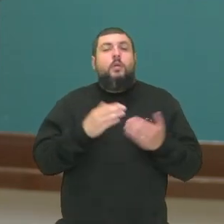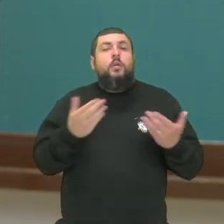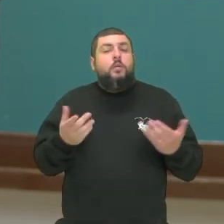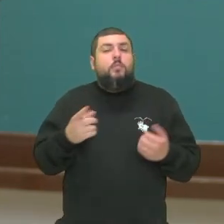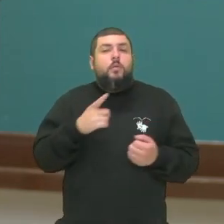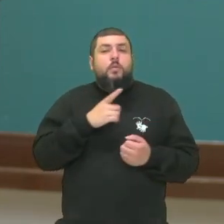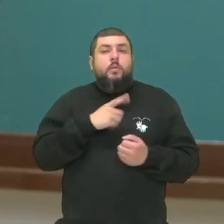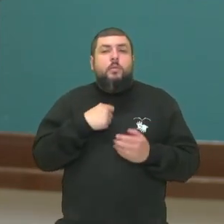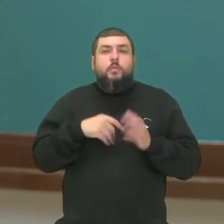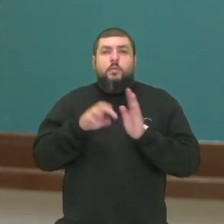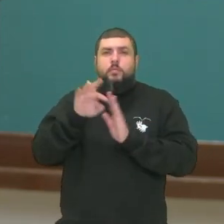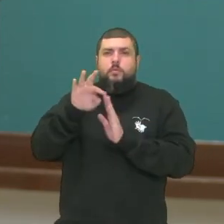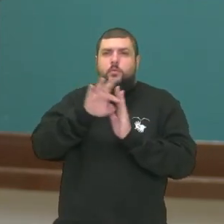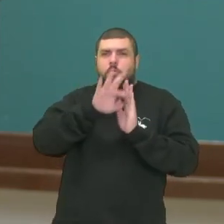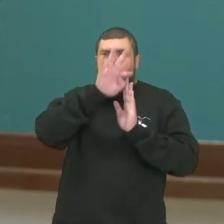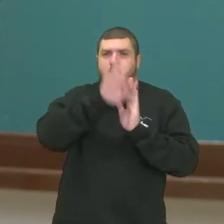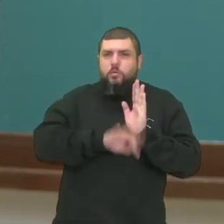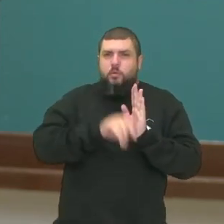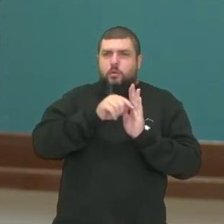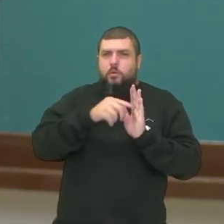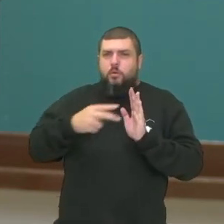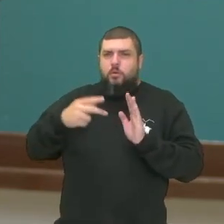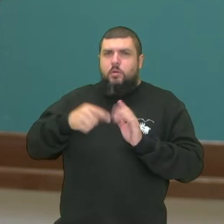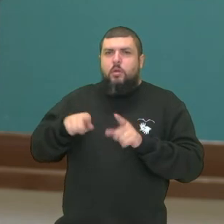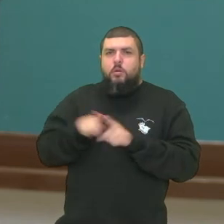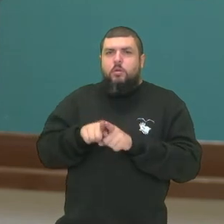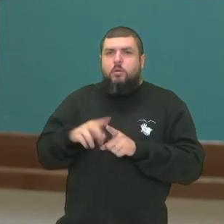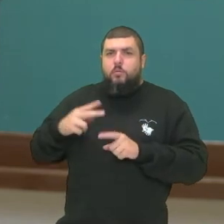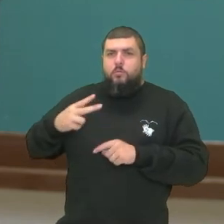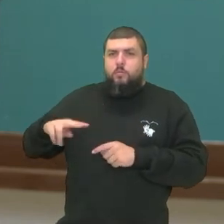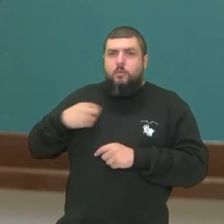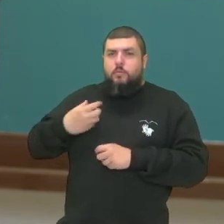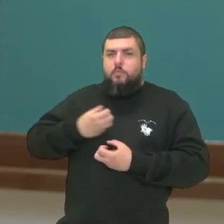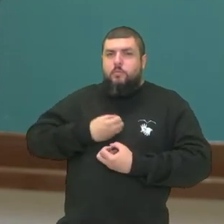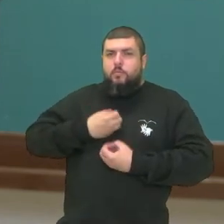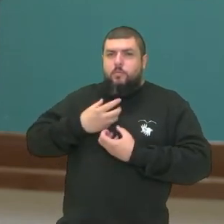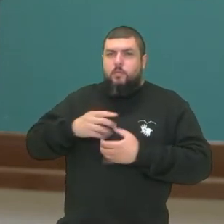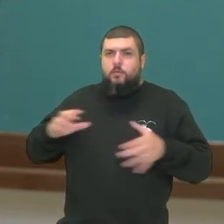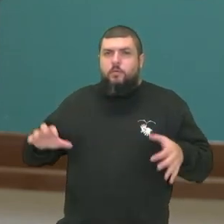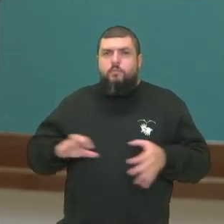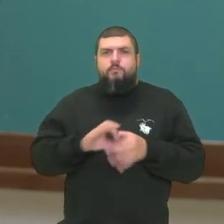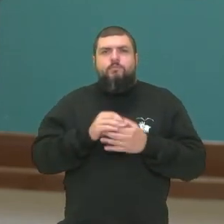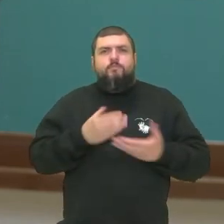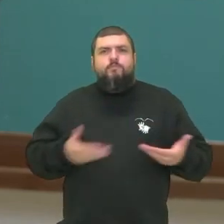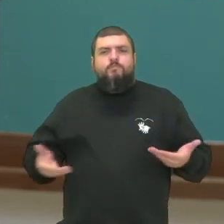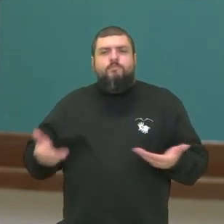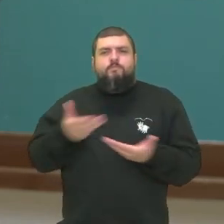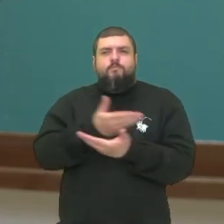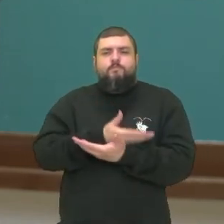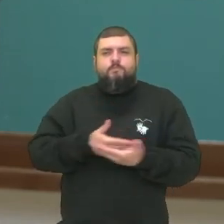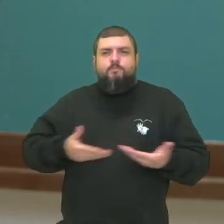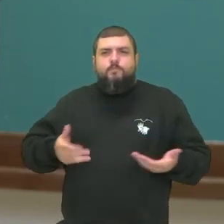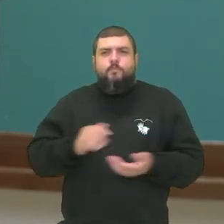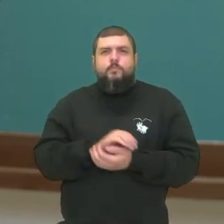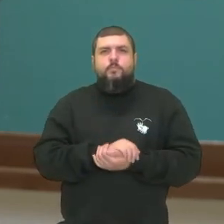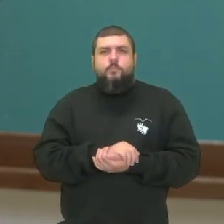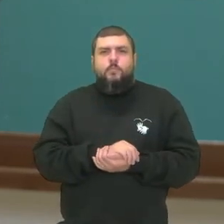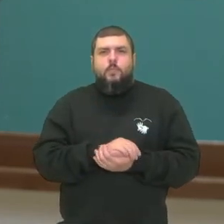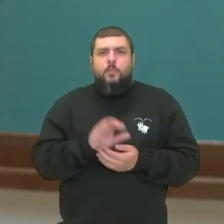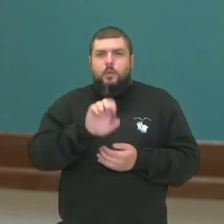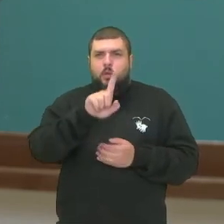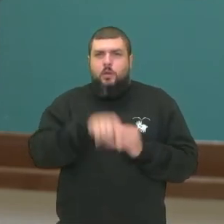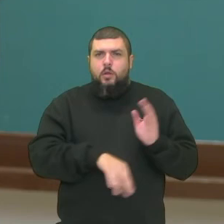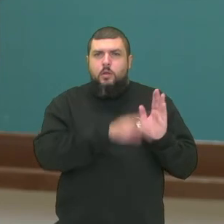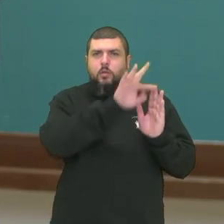intertextualidade presente no texto. E isso faz com que um texto que está dentro do outro